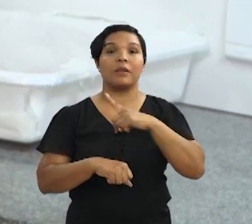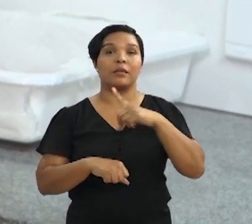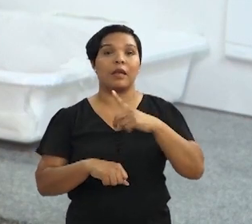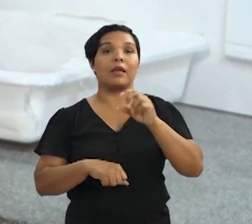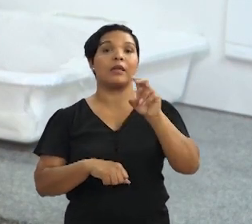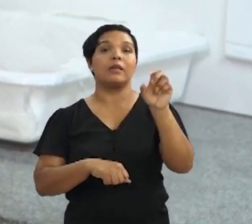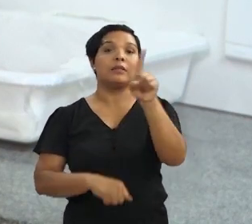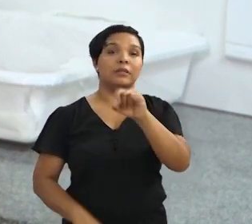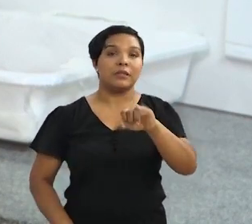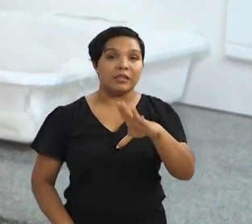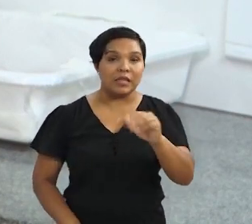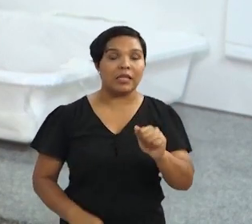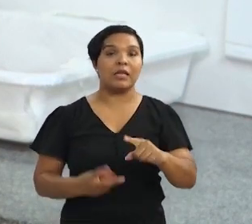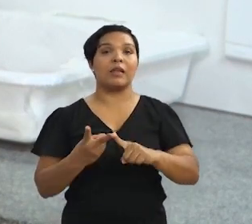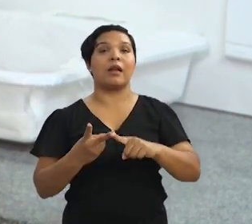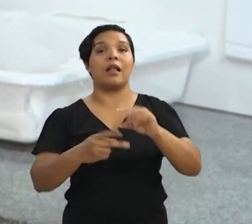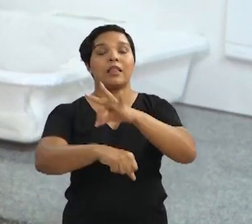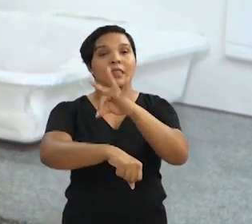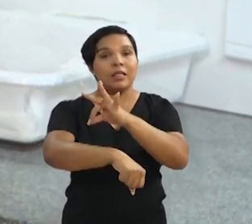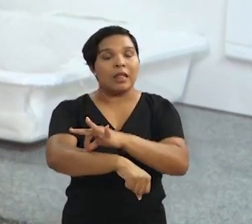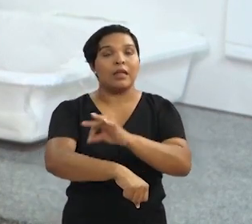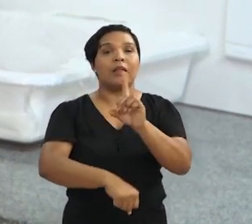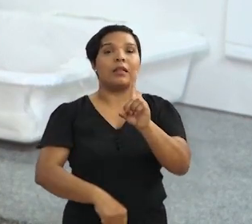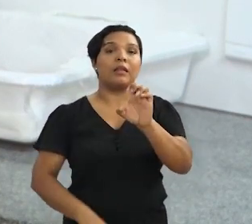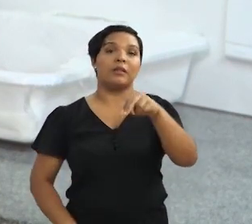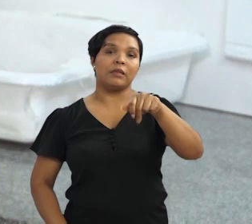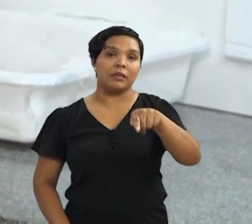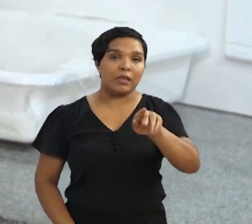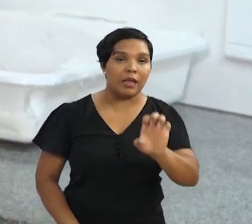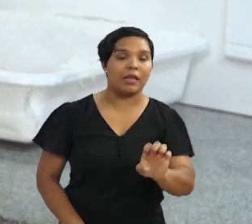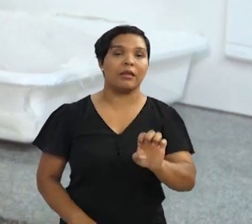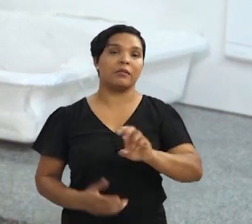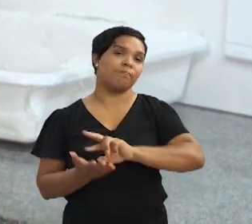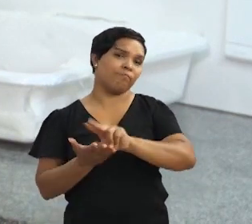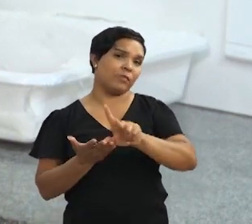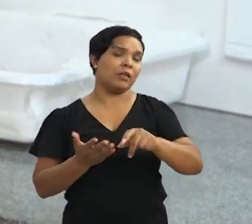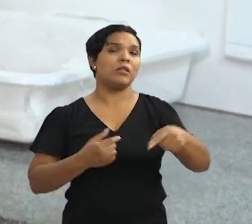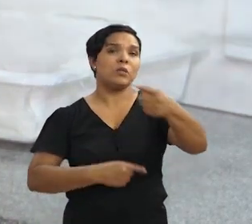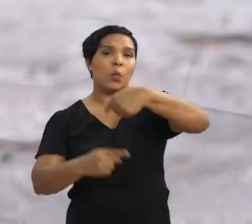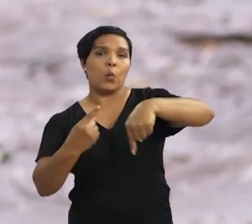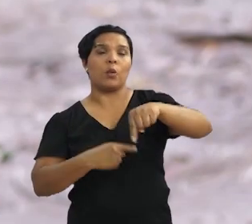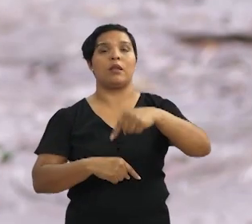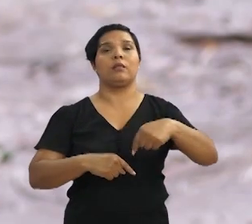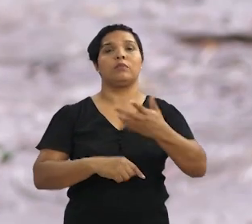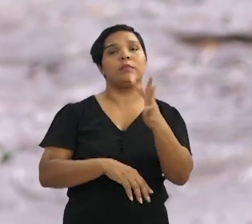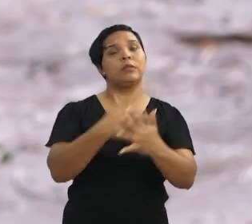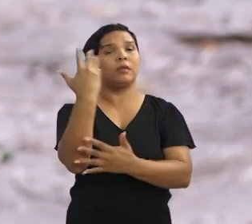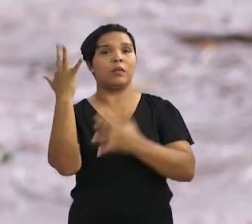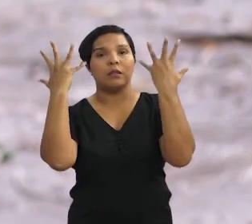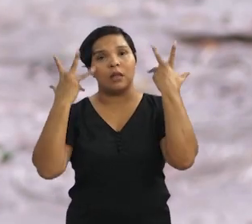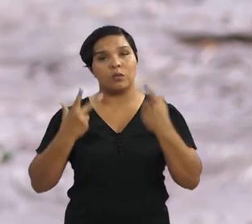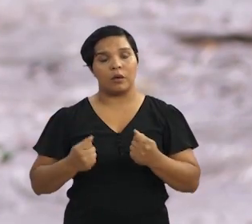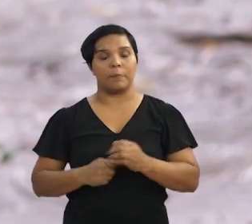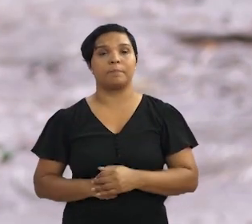sabe, né? Zika, dengue, chikungunya e outros arbovírus que circulam no ambiente natural.